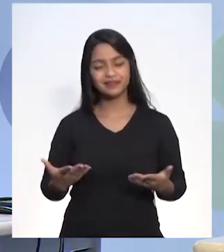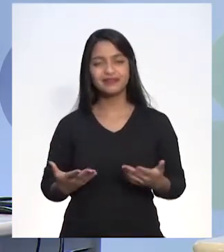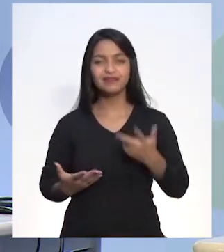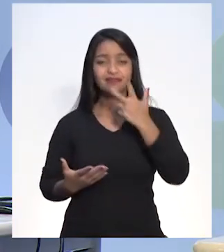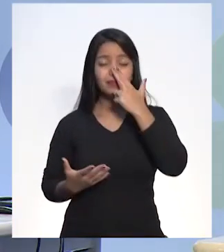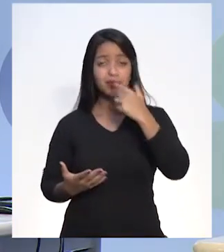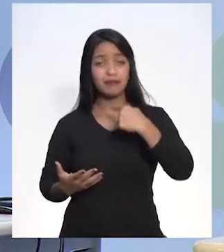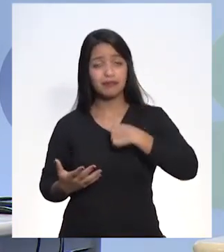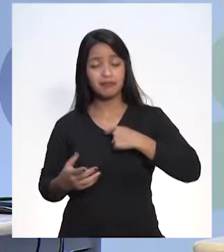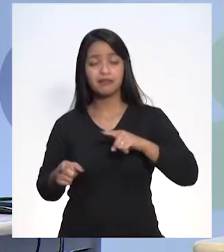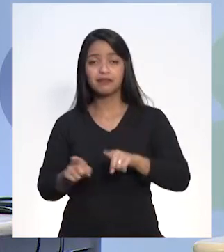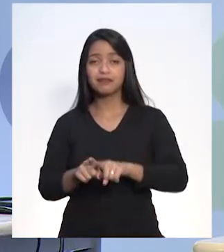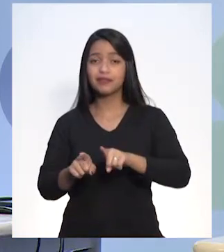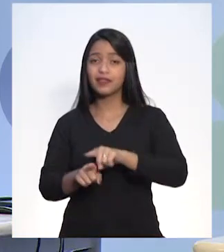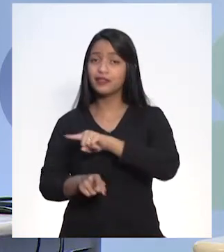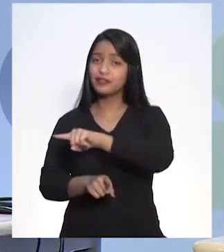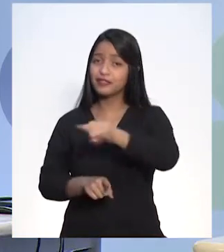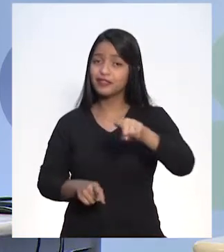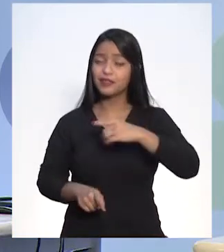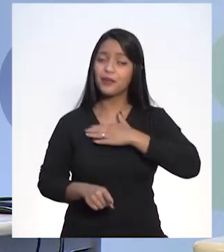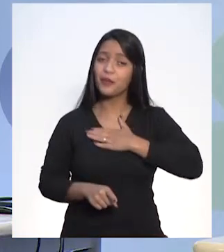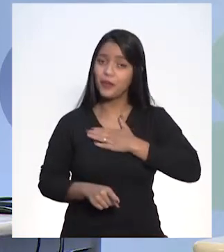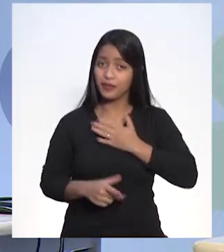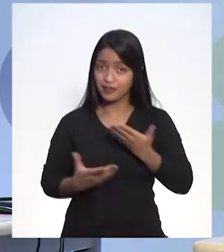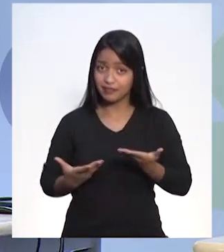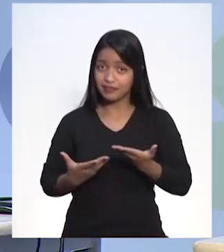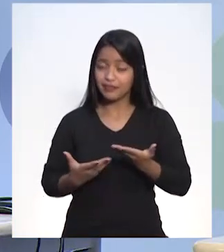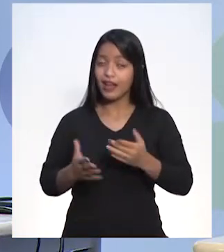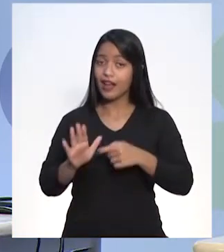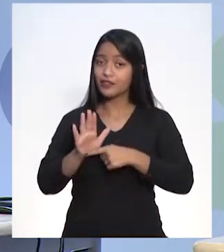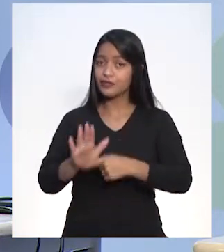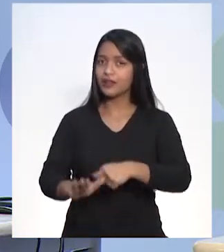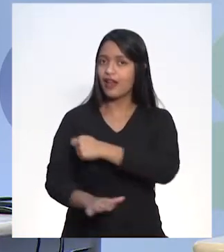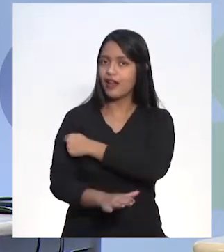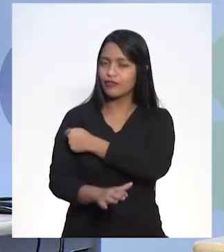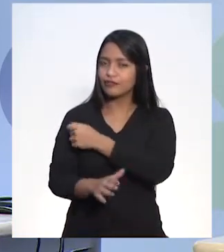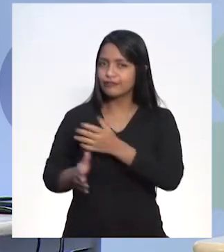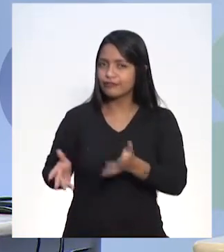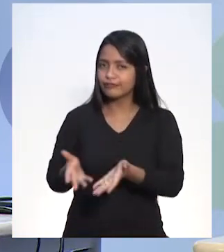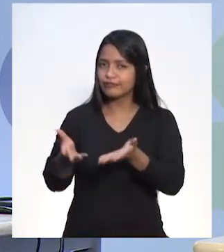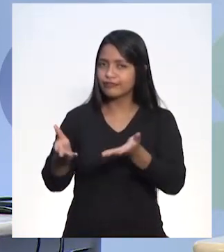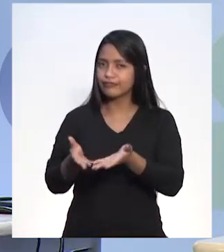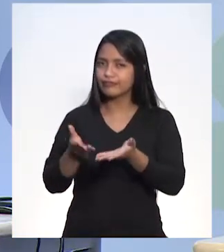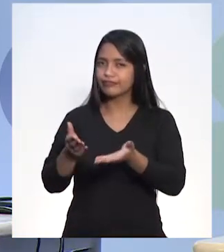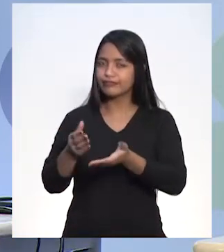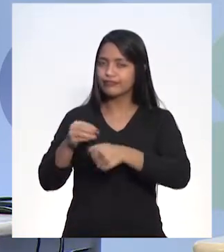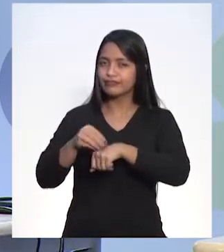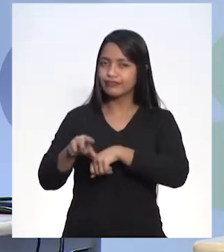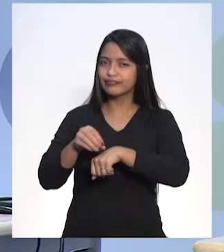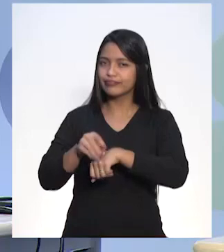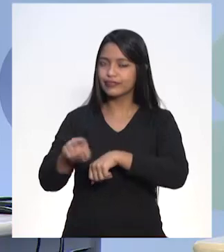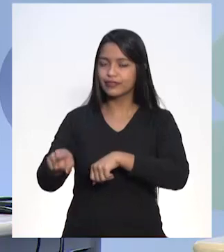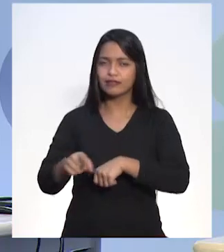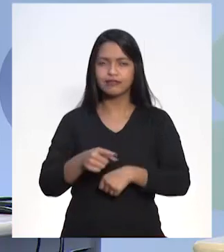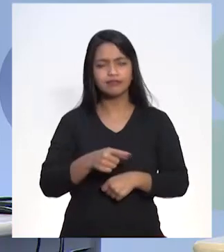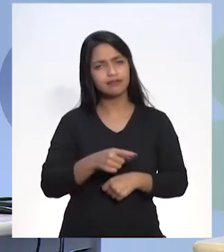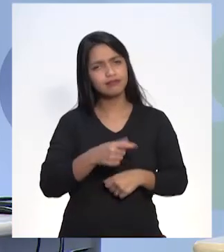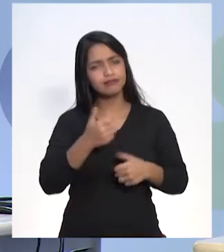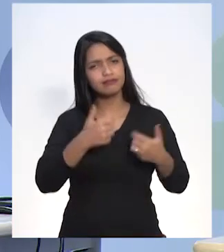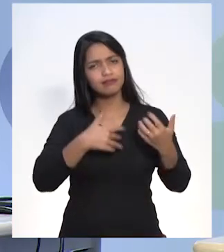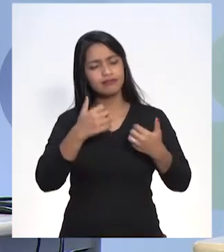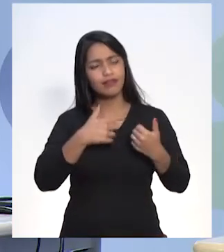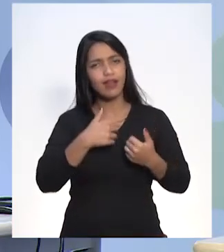por que eles eram rivais, qual foi essa tragédia, como eles se apaixonaram, mesmo as famílias não